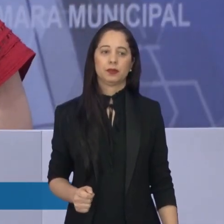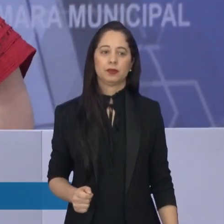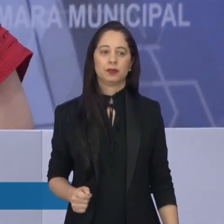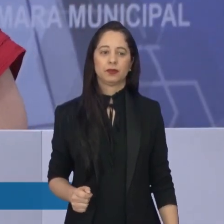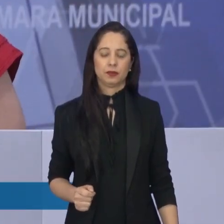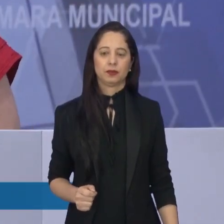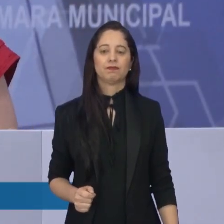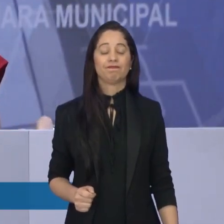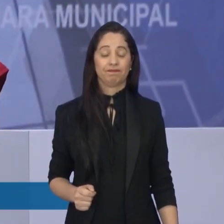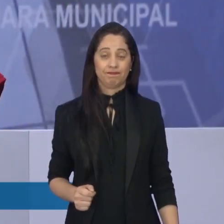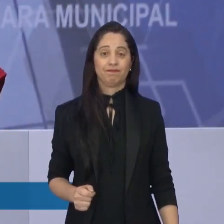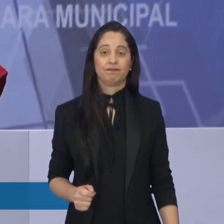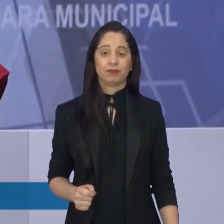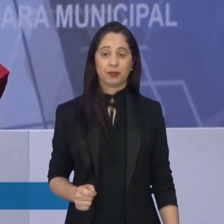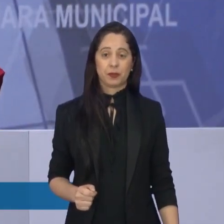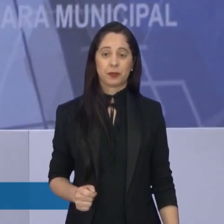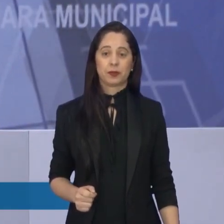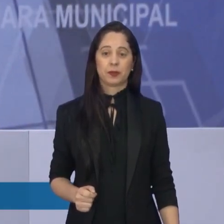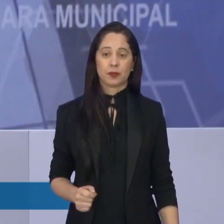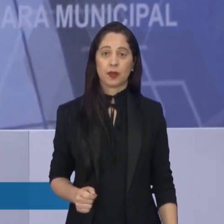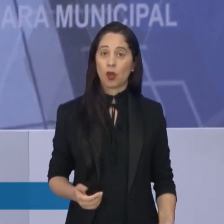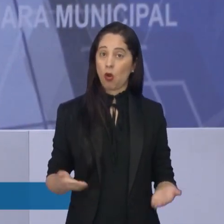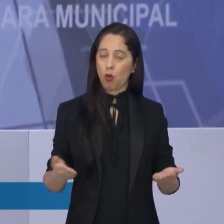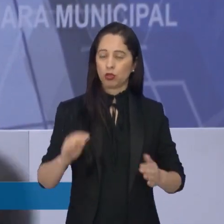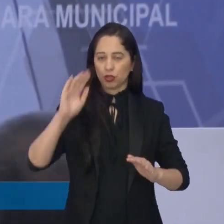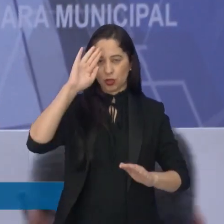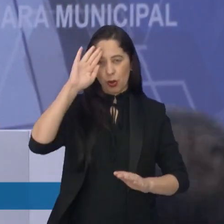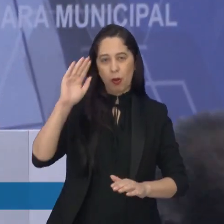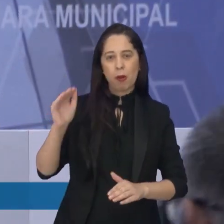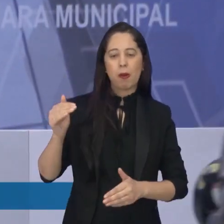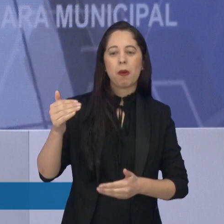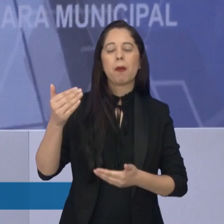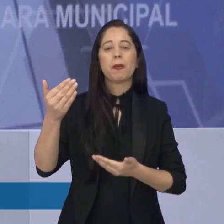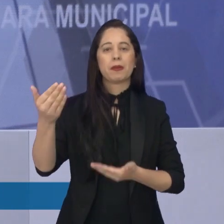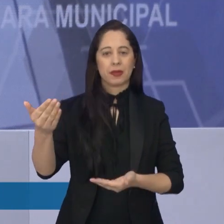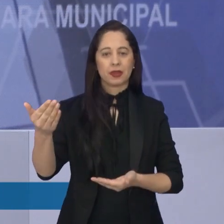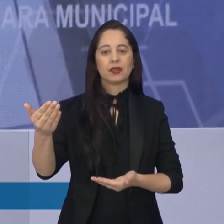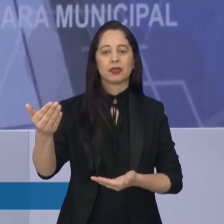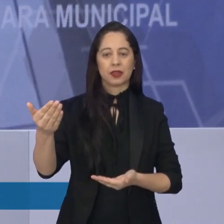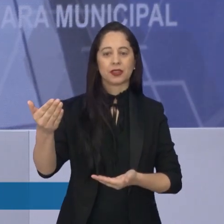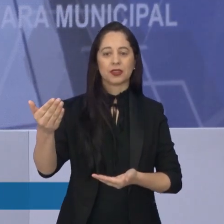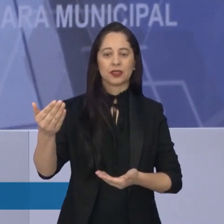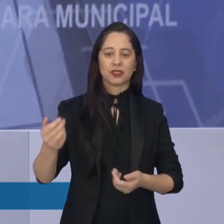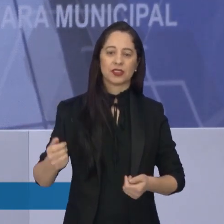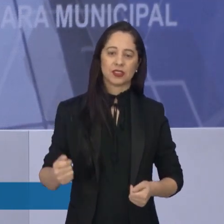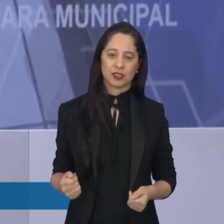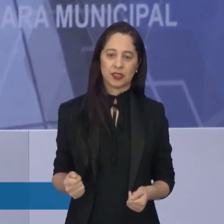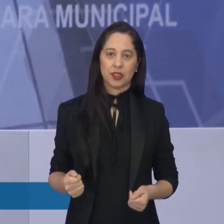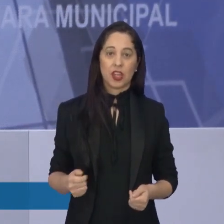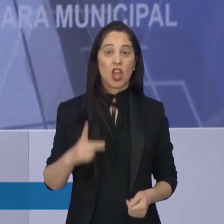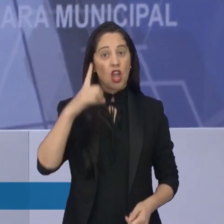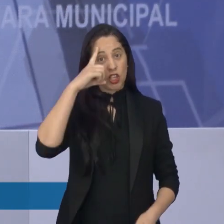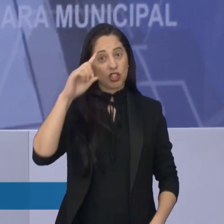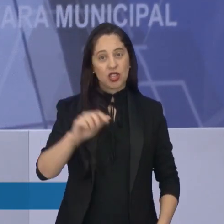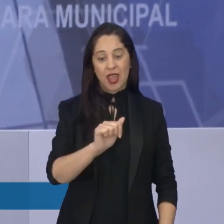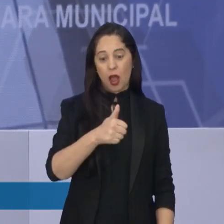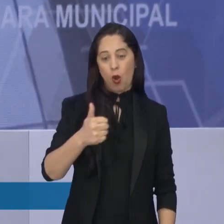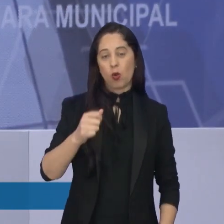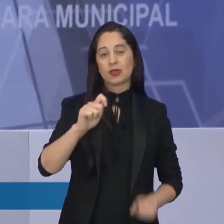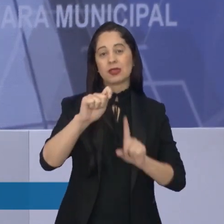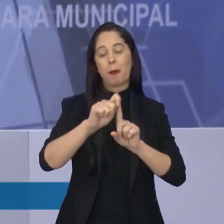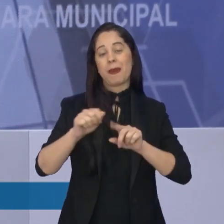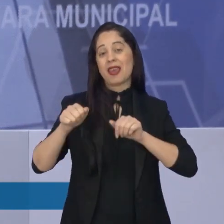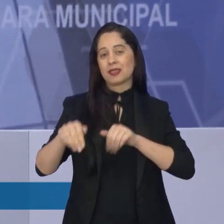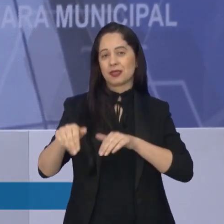Quis o destino que essa homenagem viesse a ocorrer no 11 de setembro.